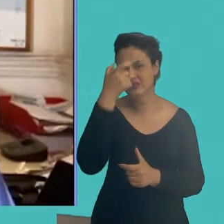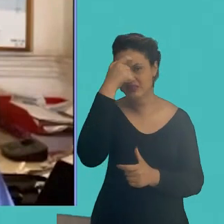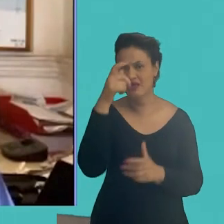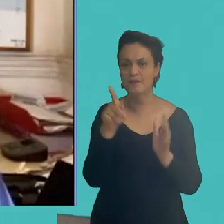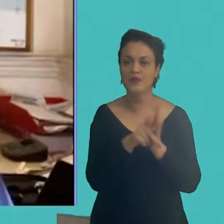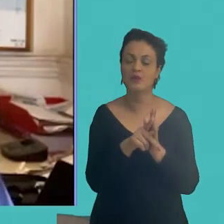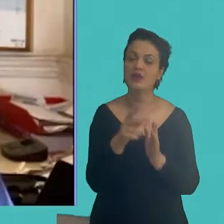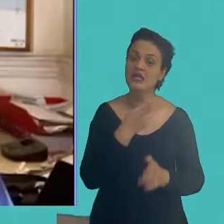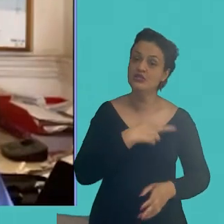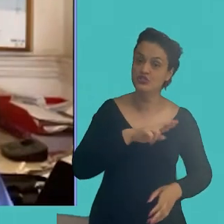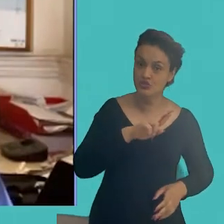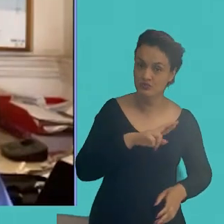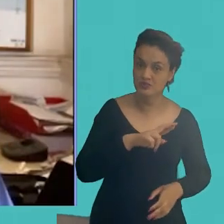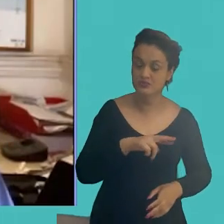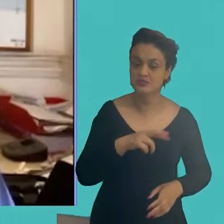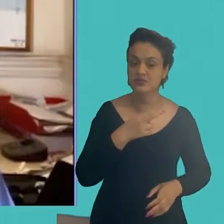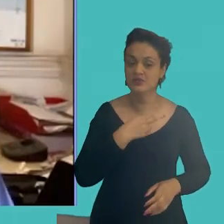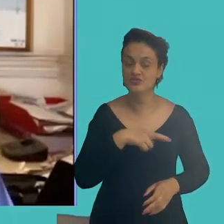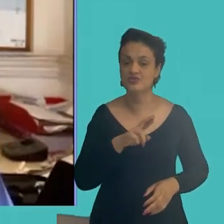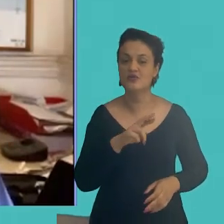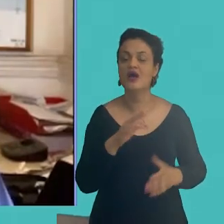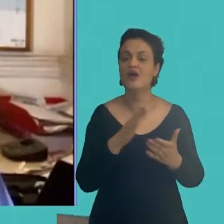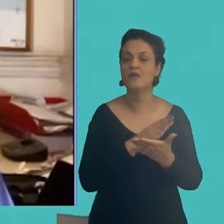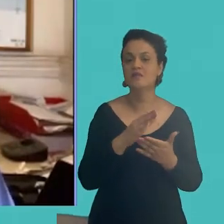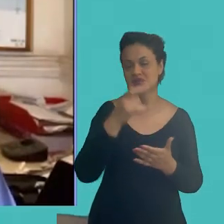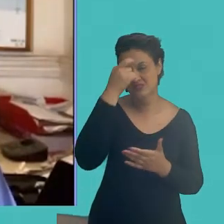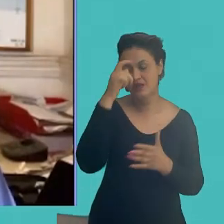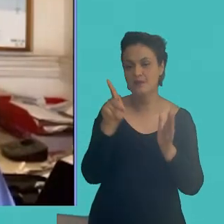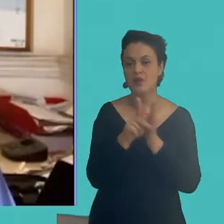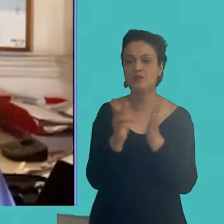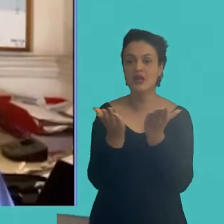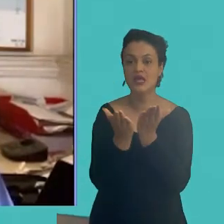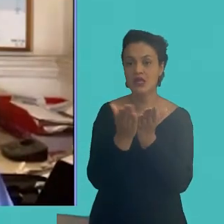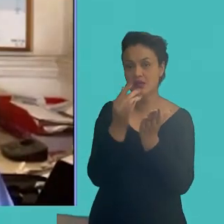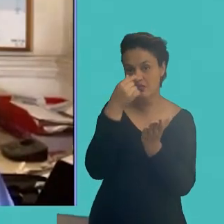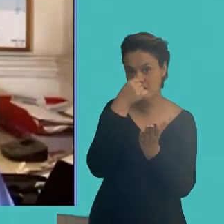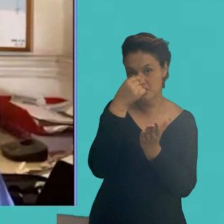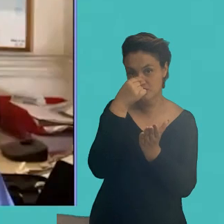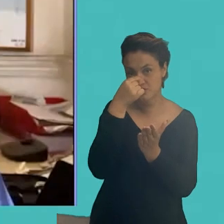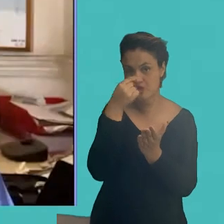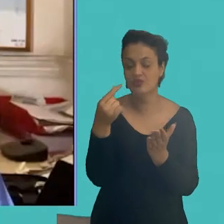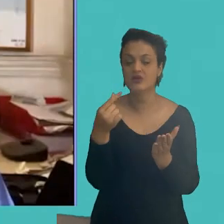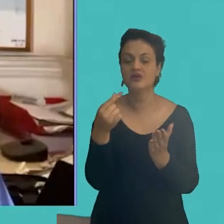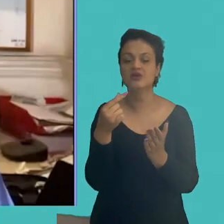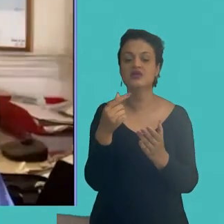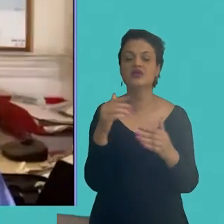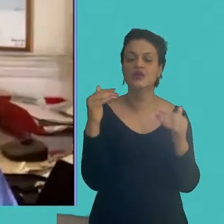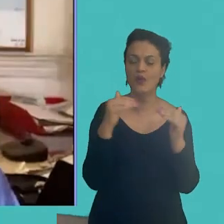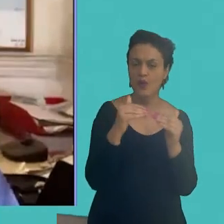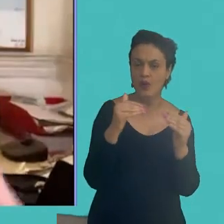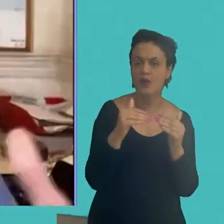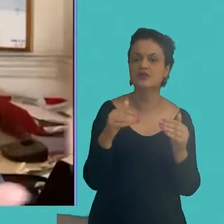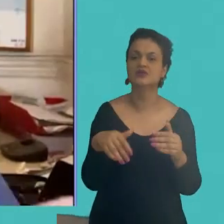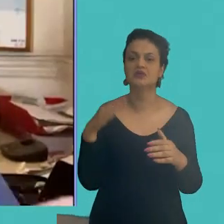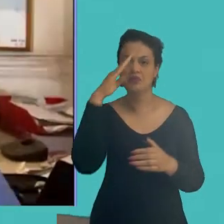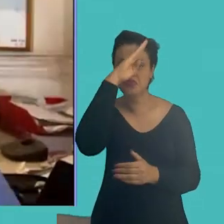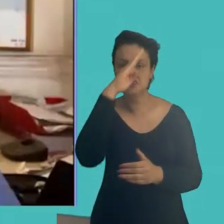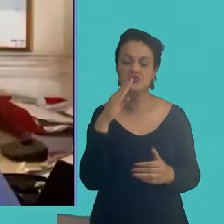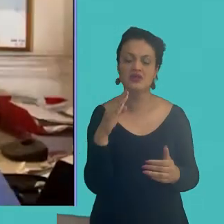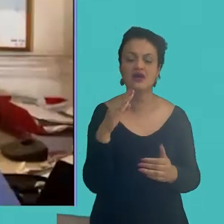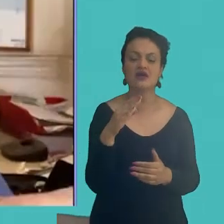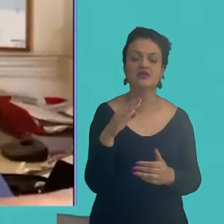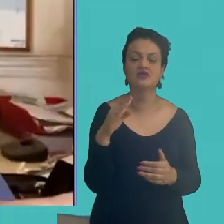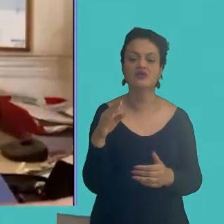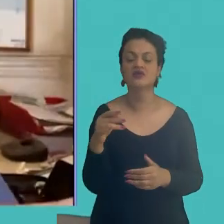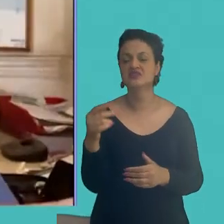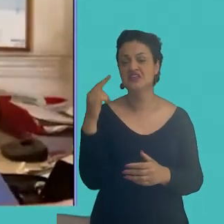alguns importantes segmentos evangélicos, por exemplo, que apoiam o presidente Jair Bolsonaro, têm suas visões